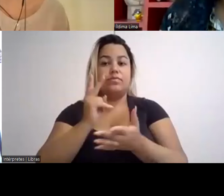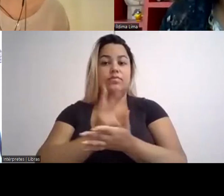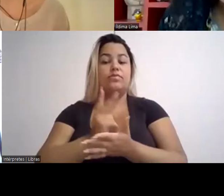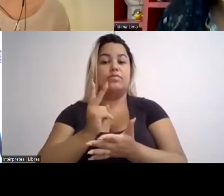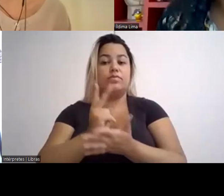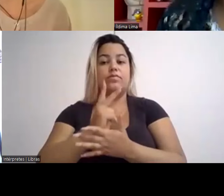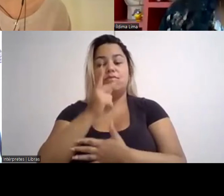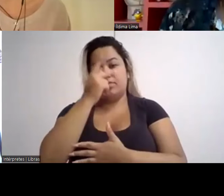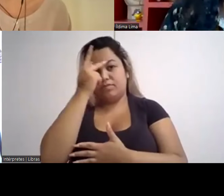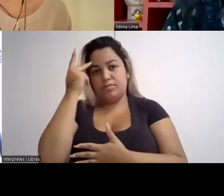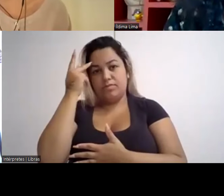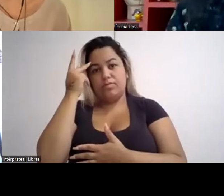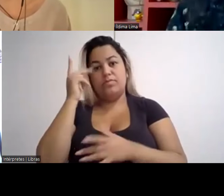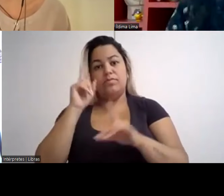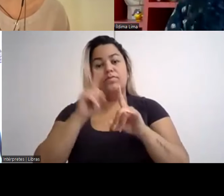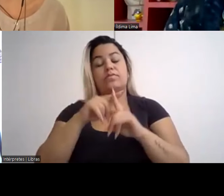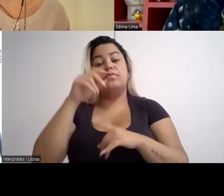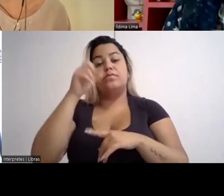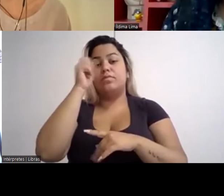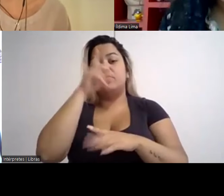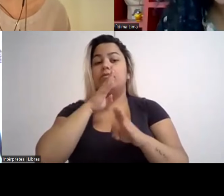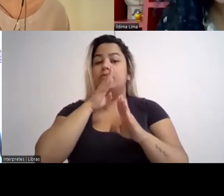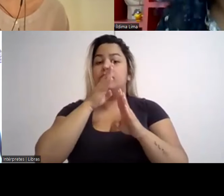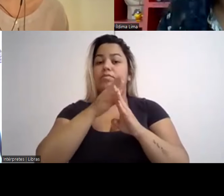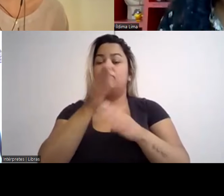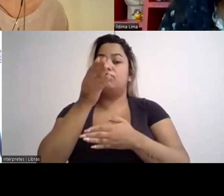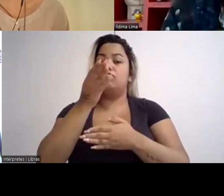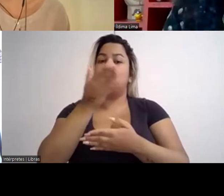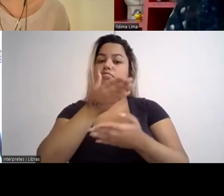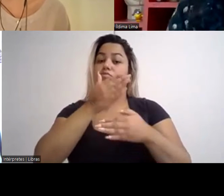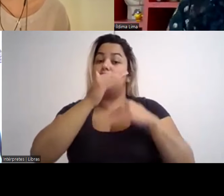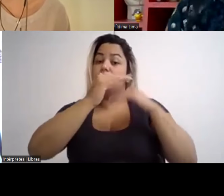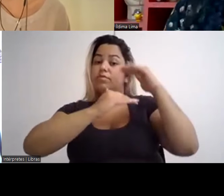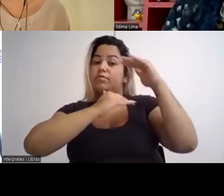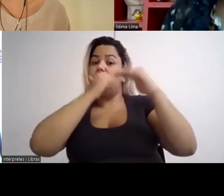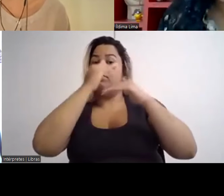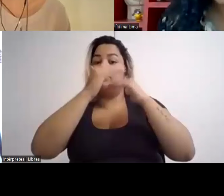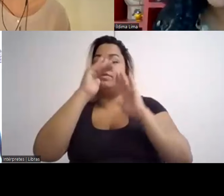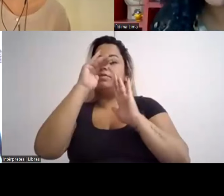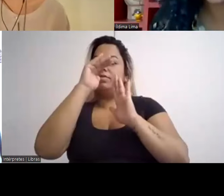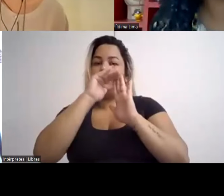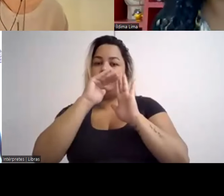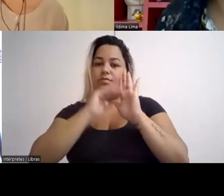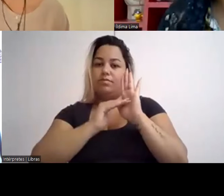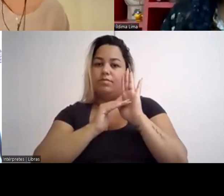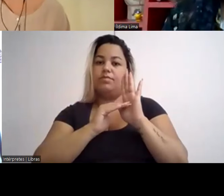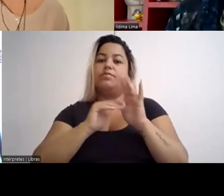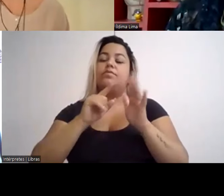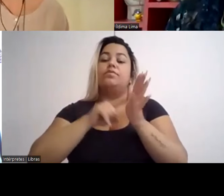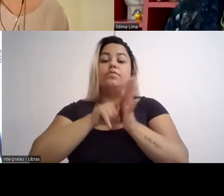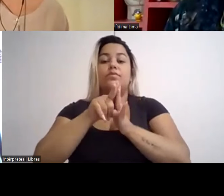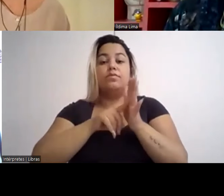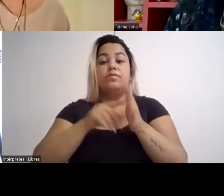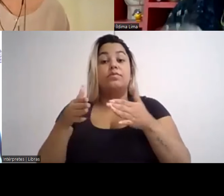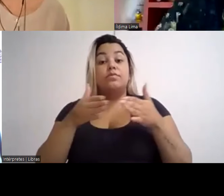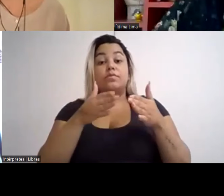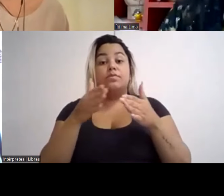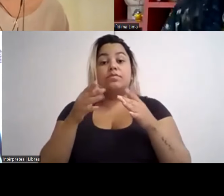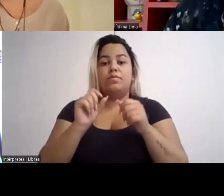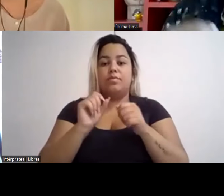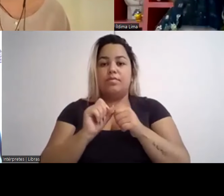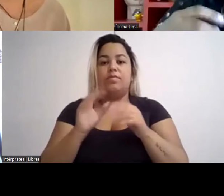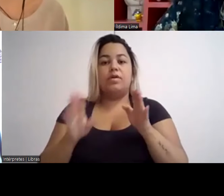é muito difícil você ter o foco, desenvolver quais são colocar quais são suas metas, estabelecer os planos e os caminhos para poder trilhar, para